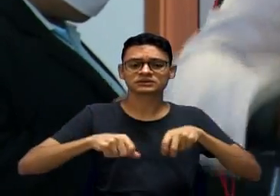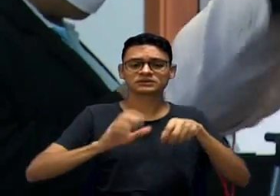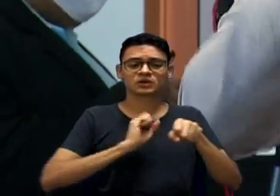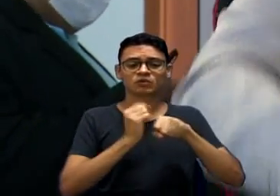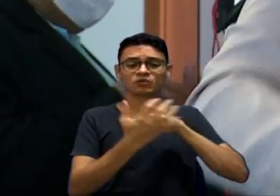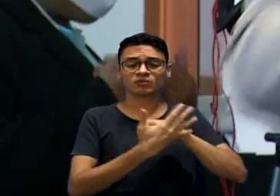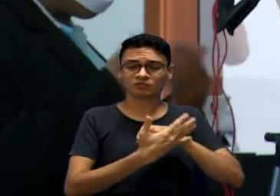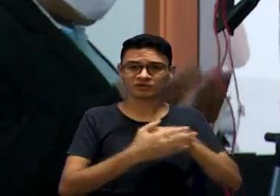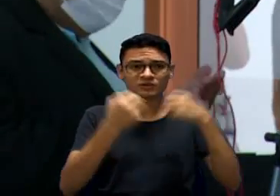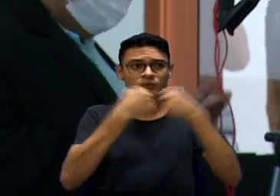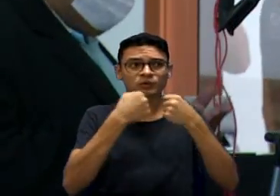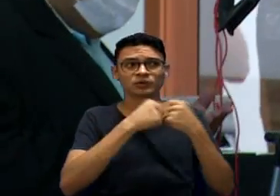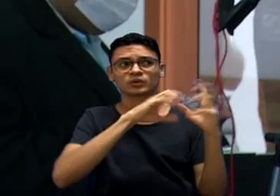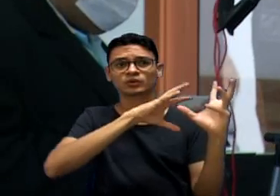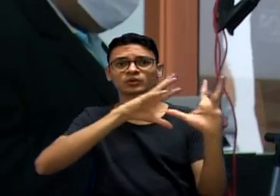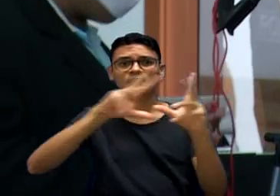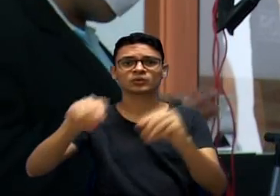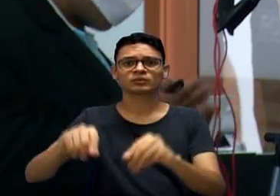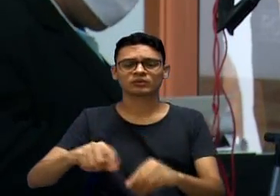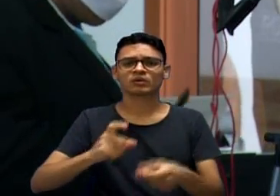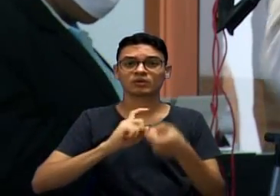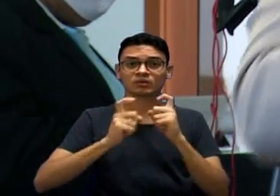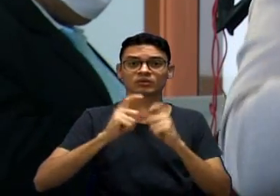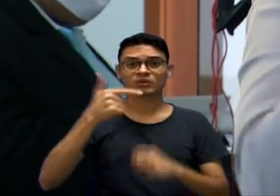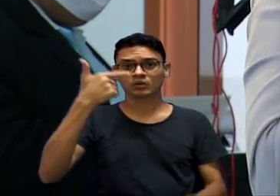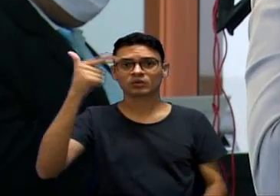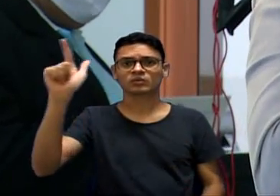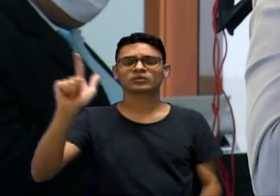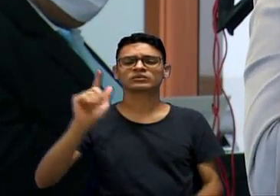todos. Então, a partir da próxima sessão, presidente,